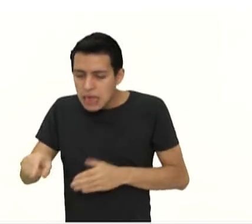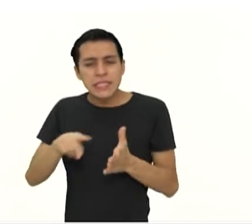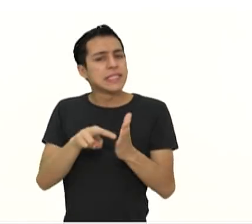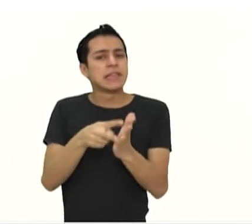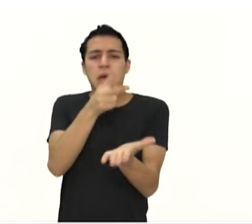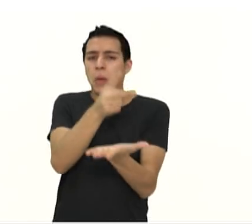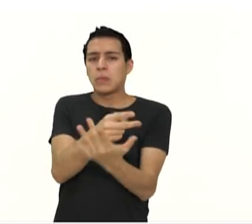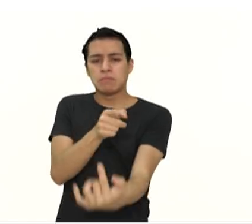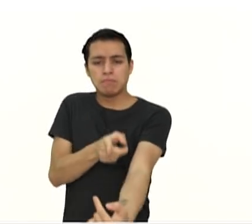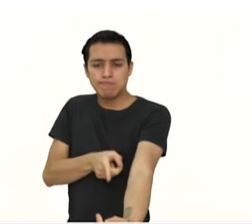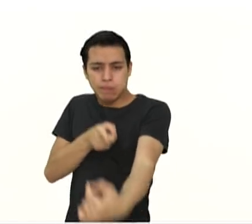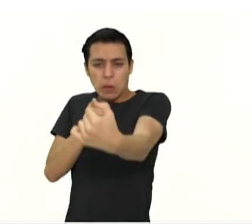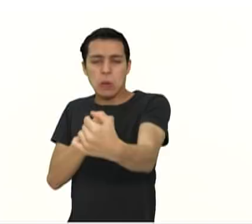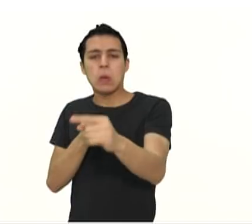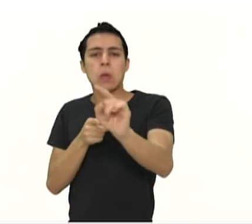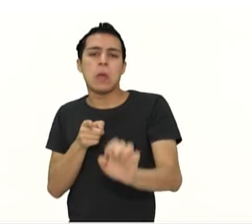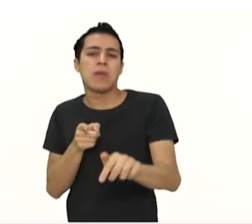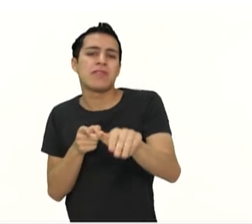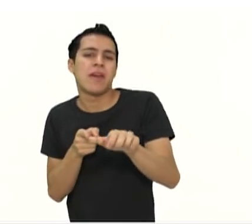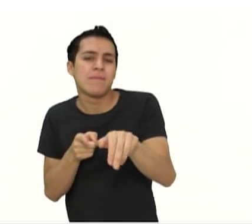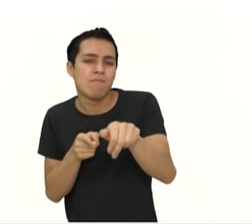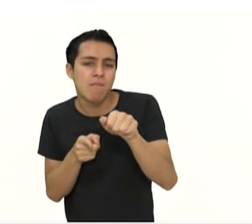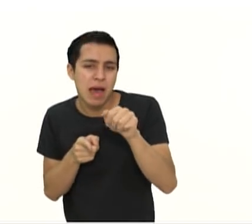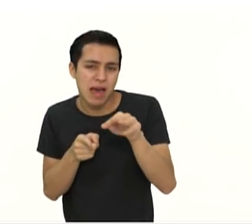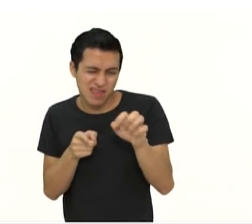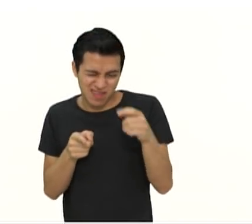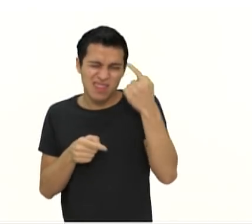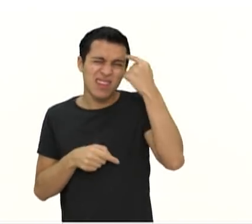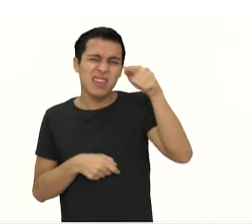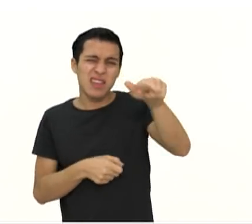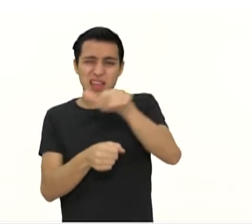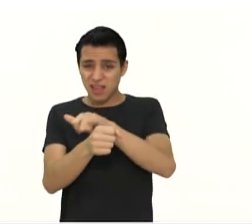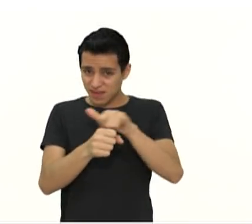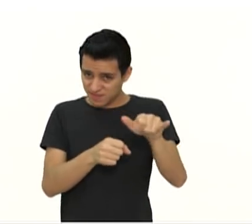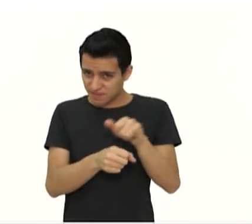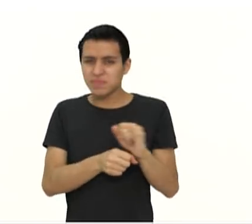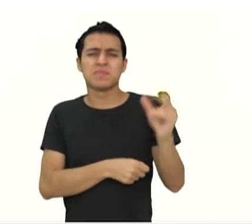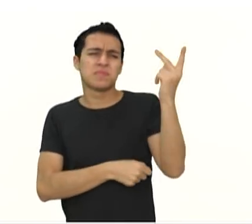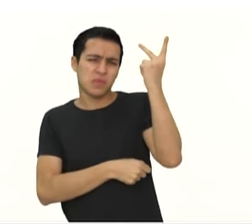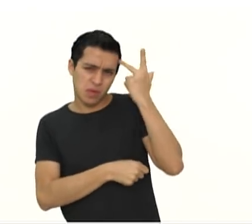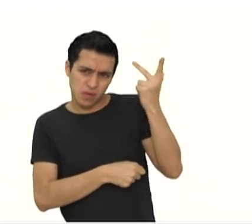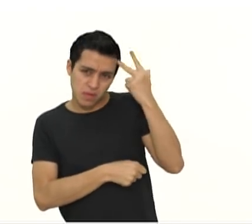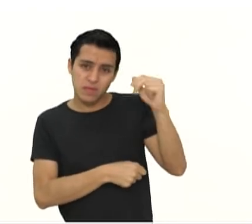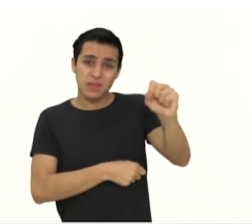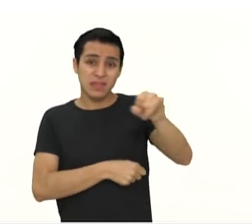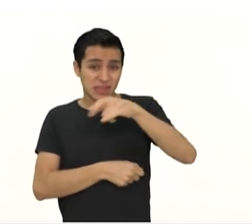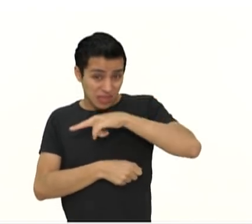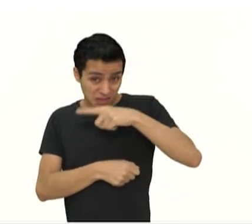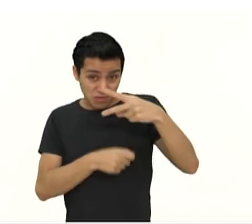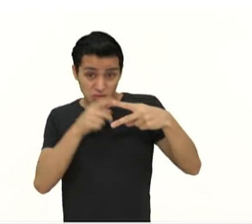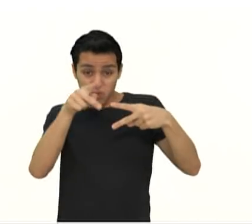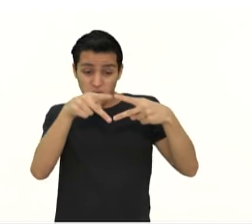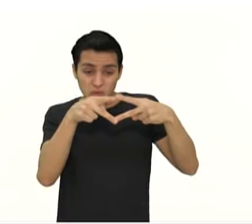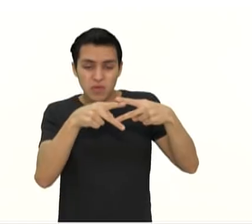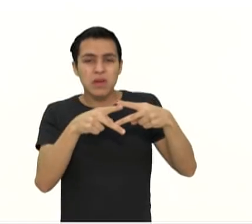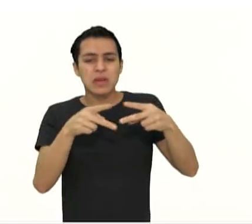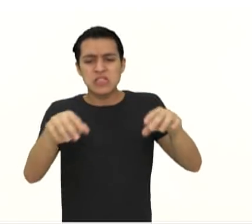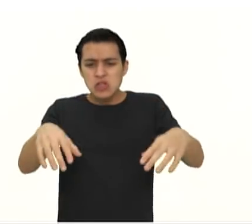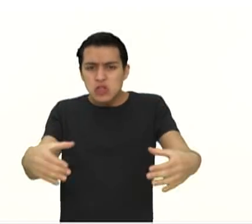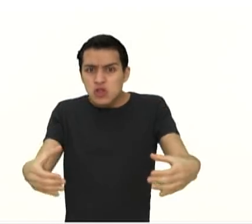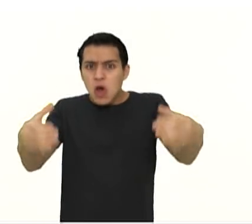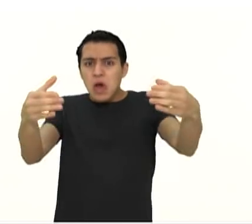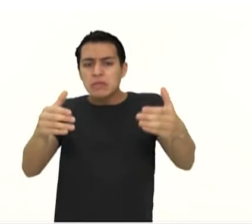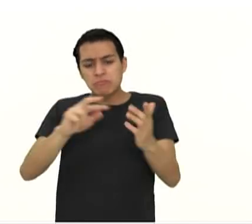em checkmate lá. Então, isso é uma jogada e ele é bem comum. Quando você tem 2 torres, ele é bem comum acontecer isso no jogo de